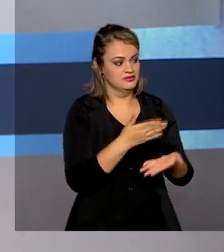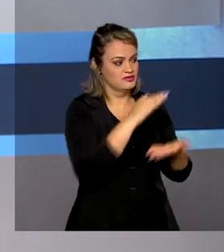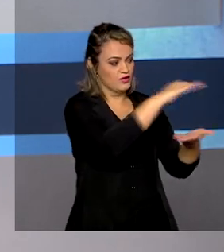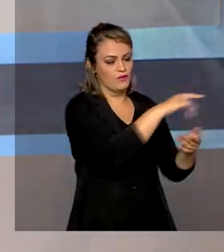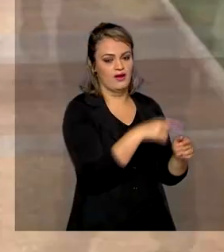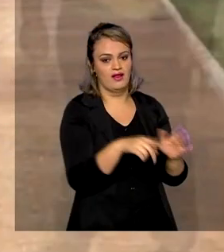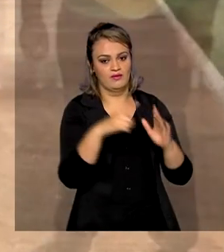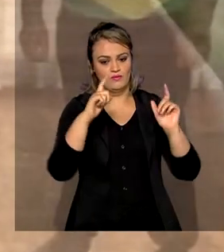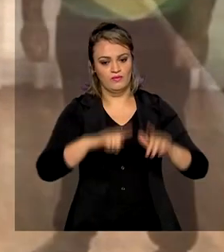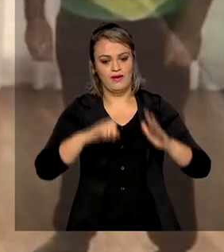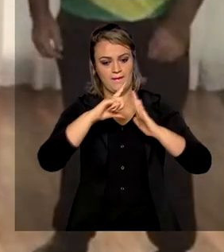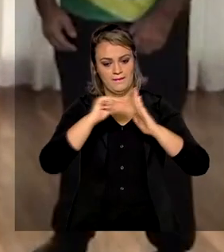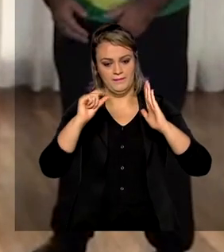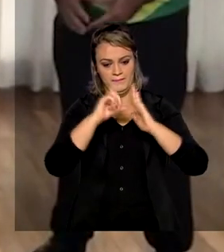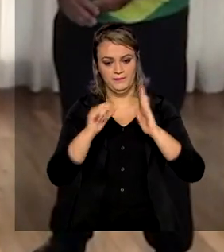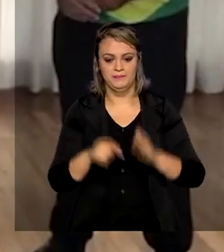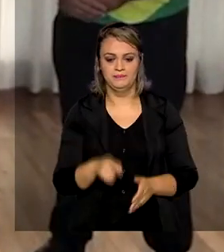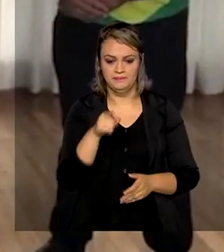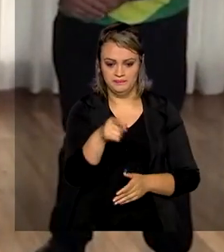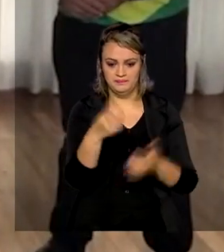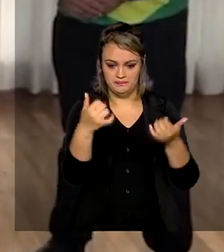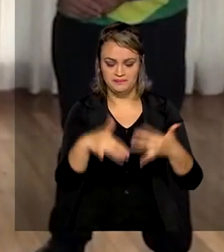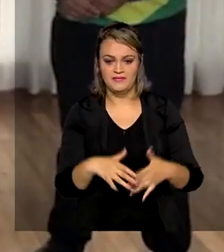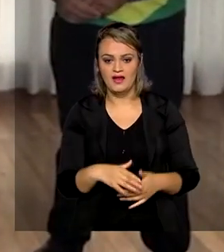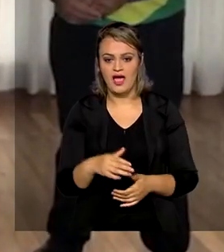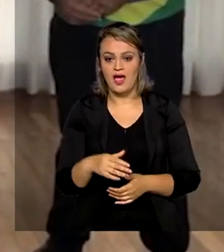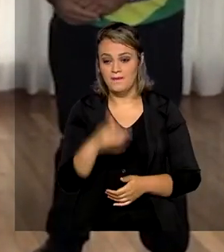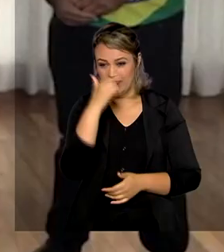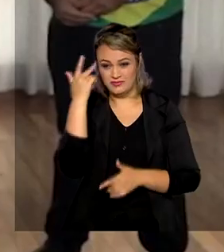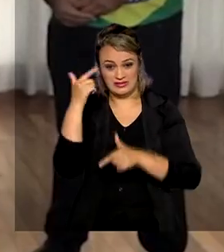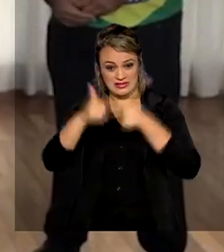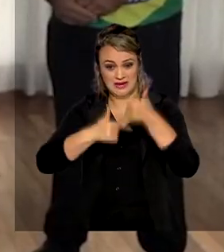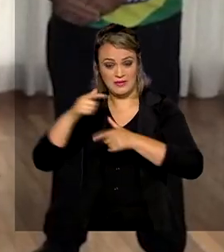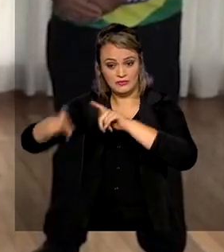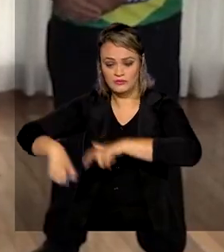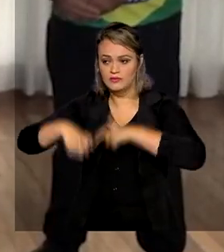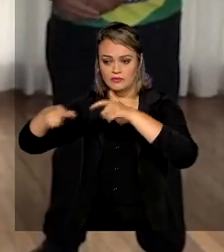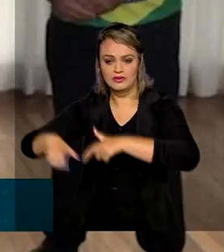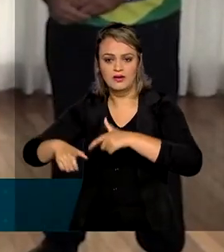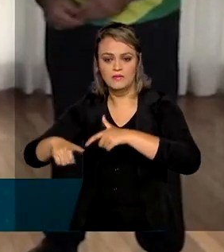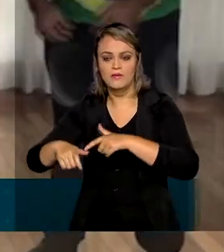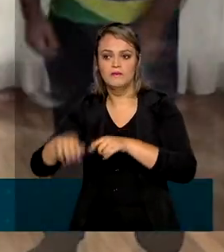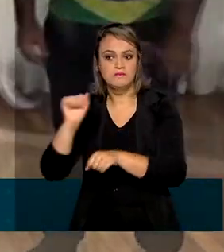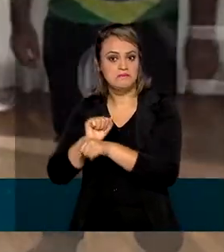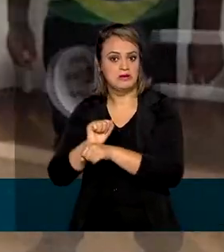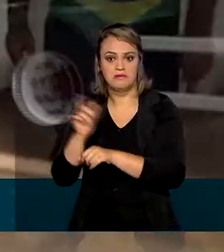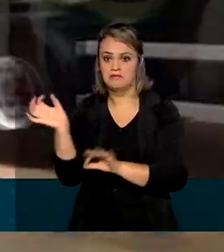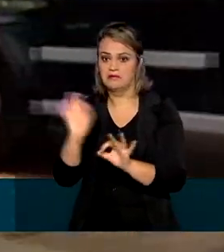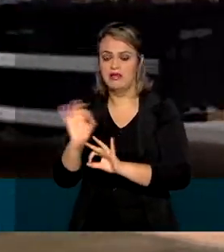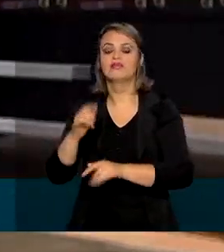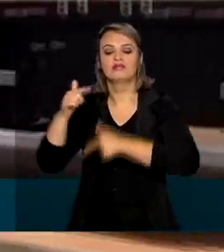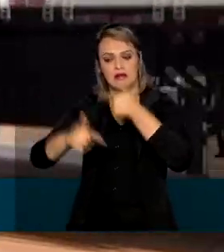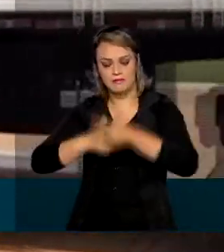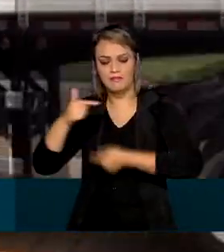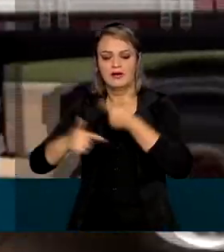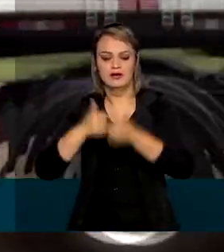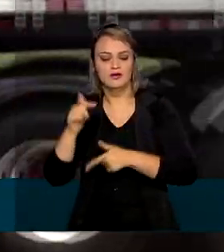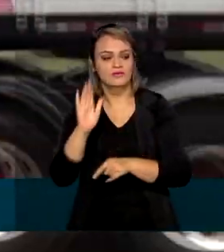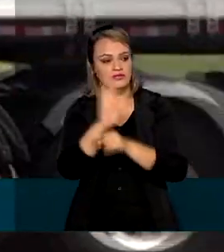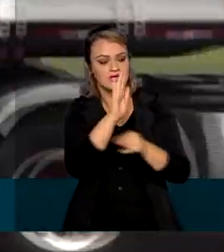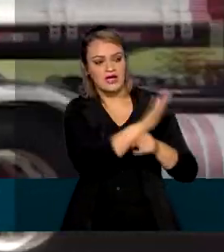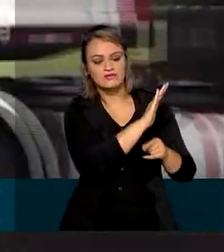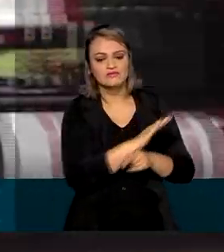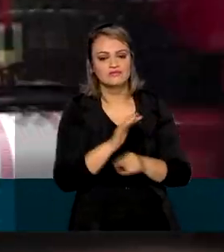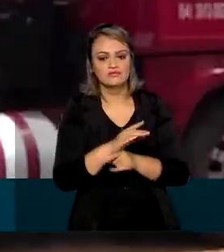Alvorada. O homem do campo que não parou durante a pandemia alimenta o nosso país, bem como mais de